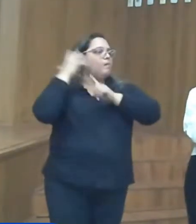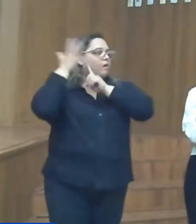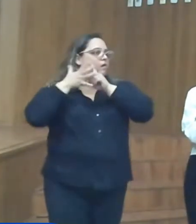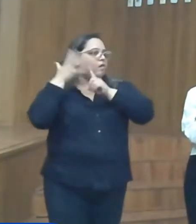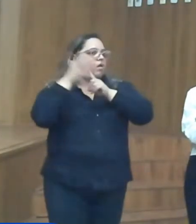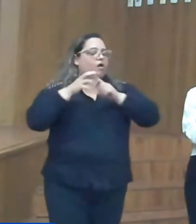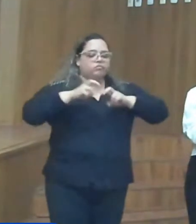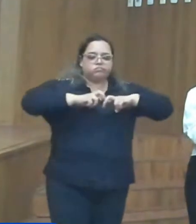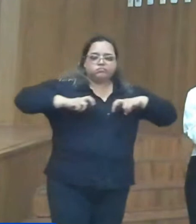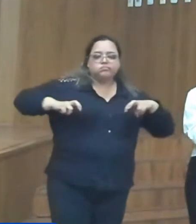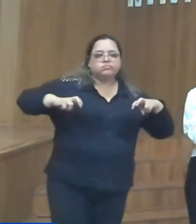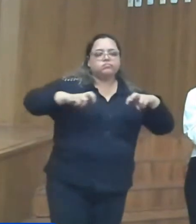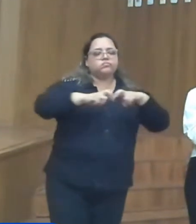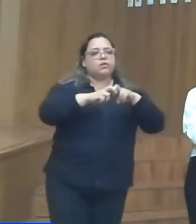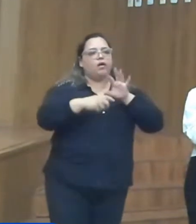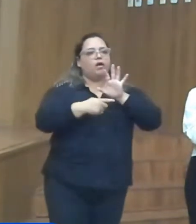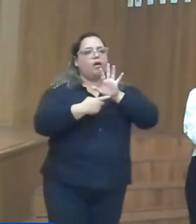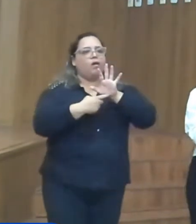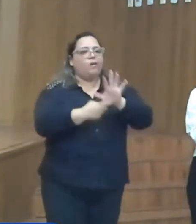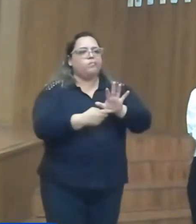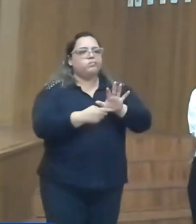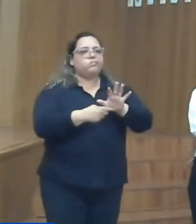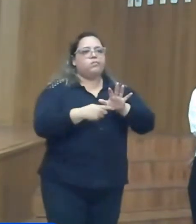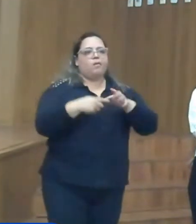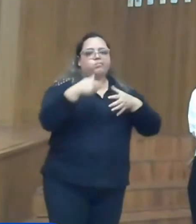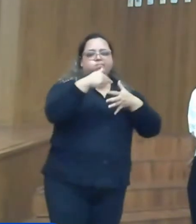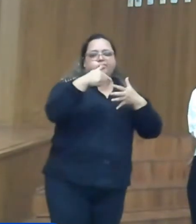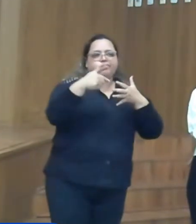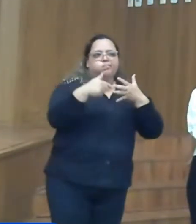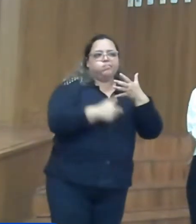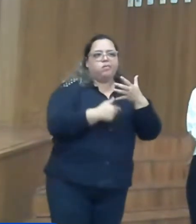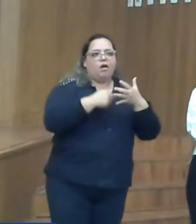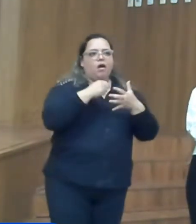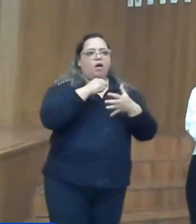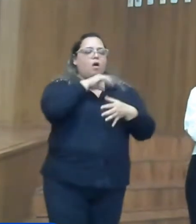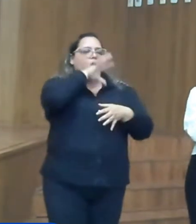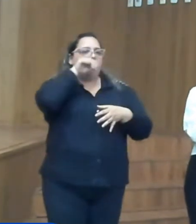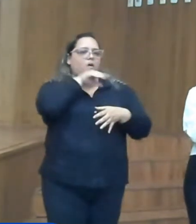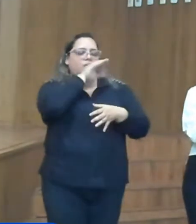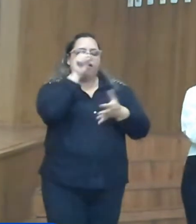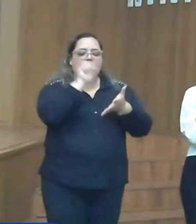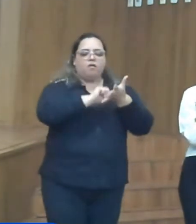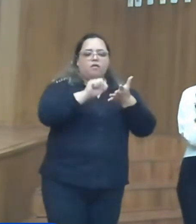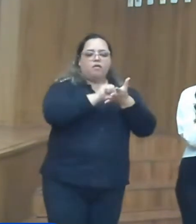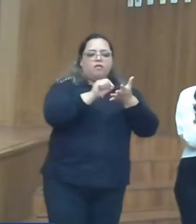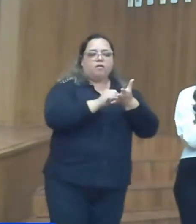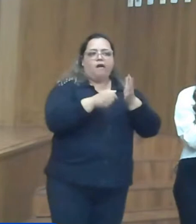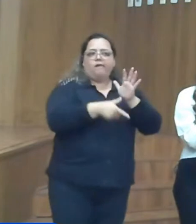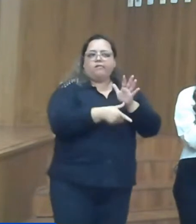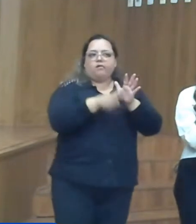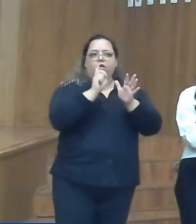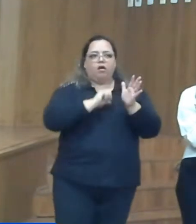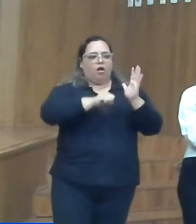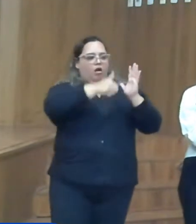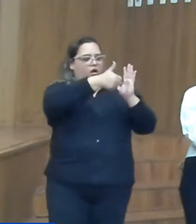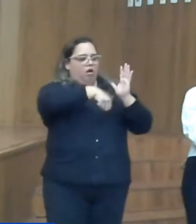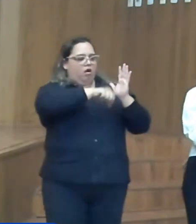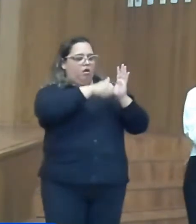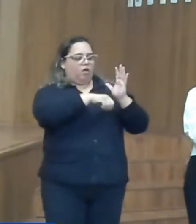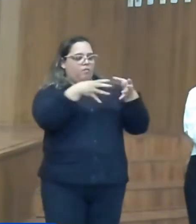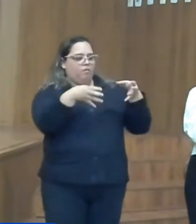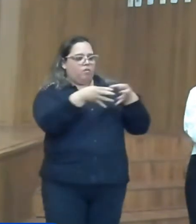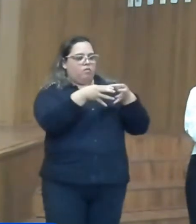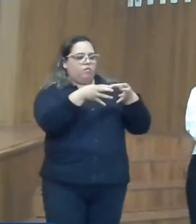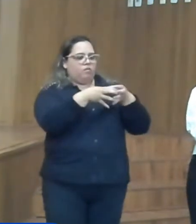e apresentação de trabalhos orais escrito previamente analisado por um comitê